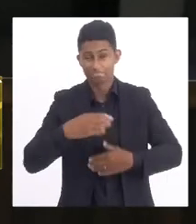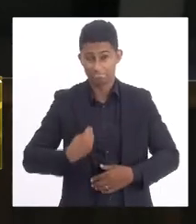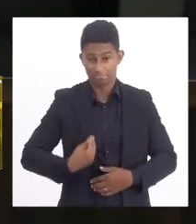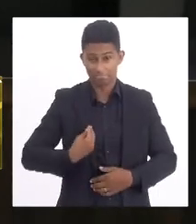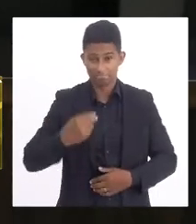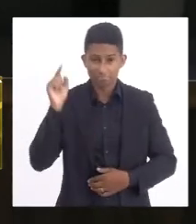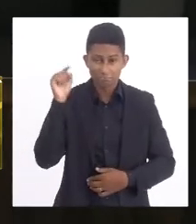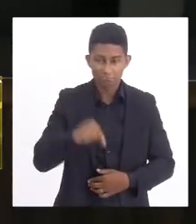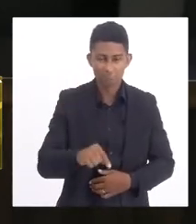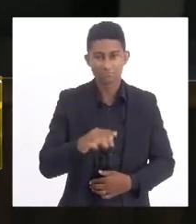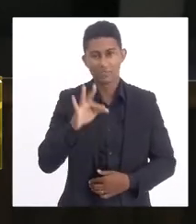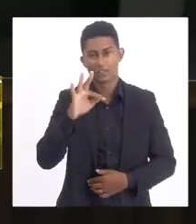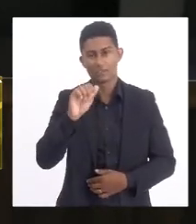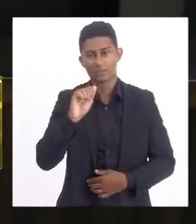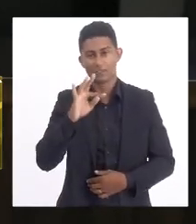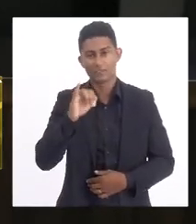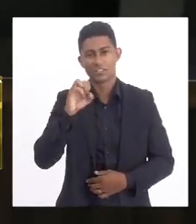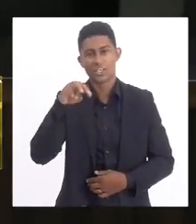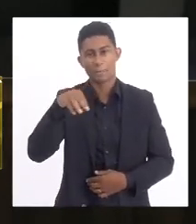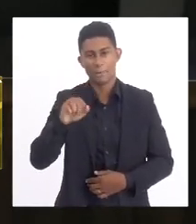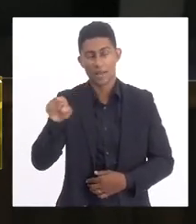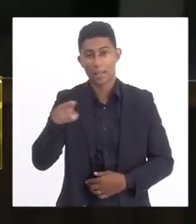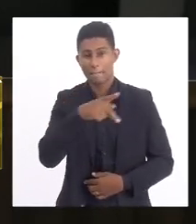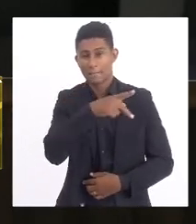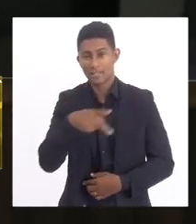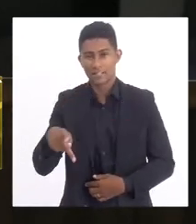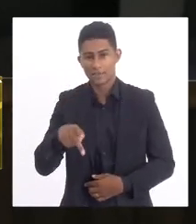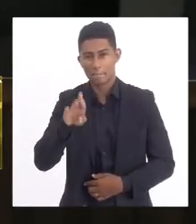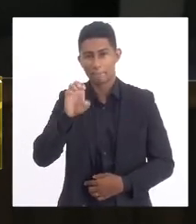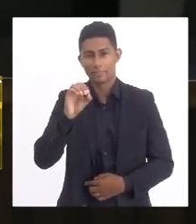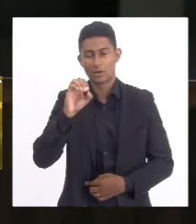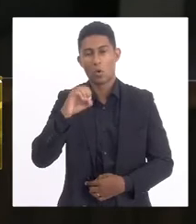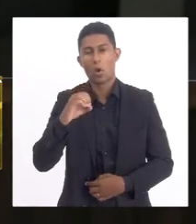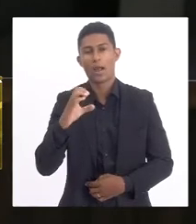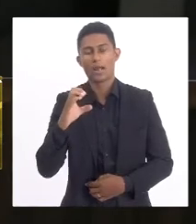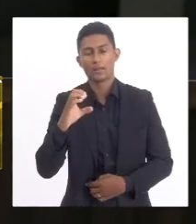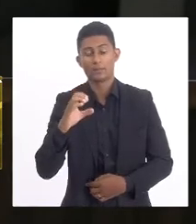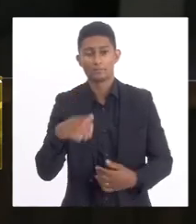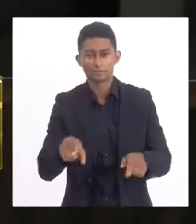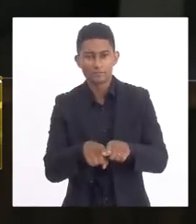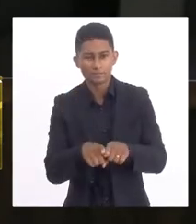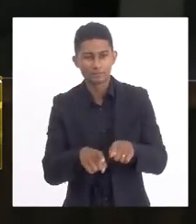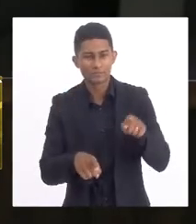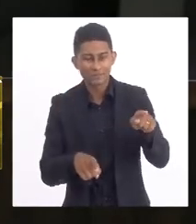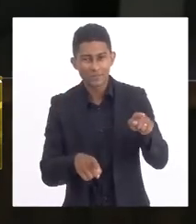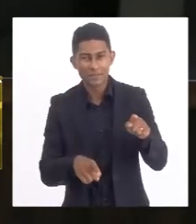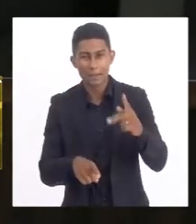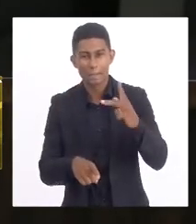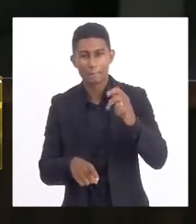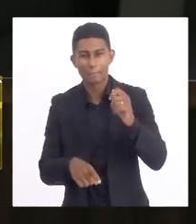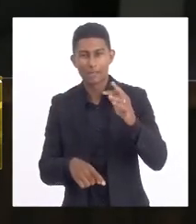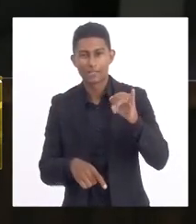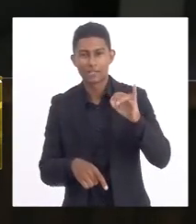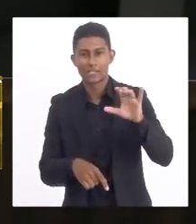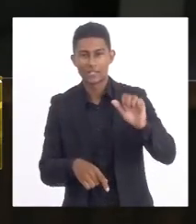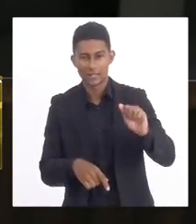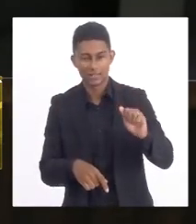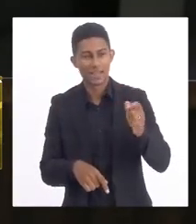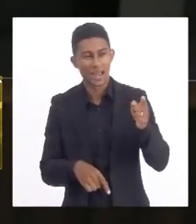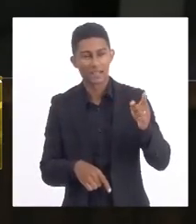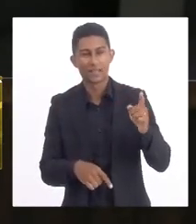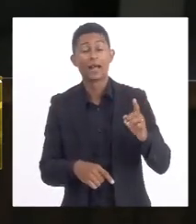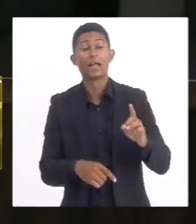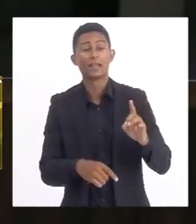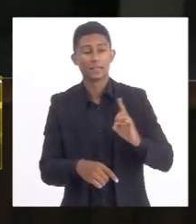Fátima facury presidente da abeoc nacional e a Doutora Patrícia Alemanha delegada da Dead on